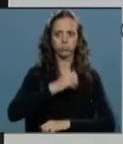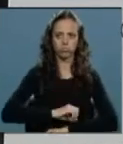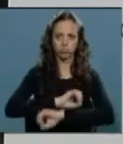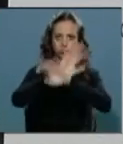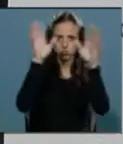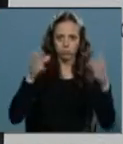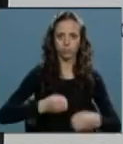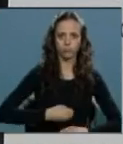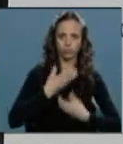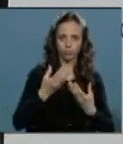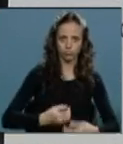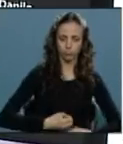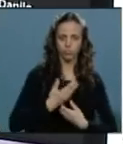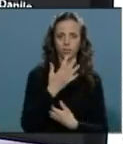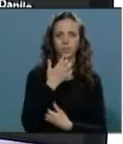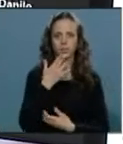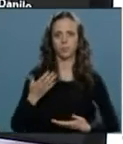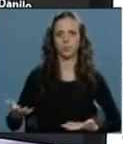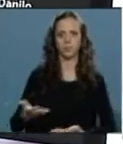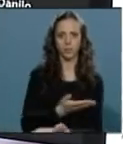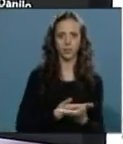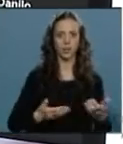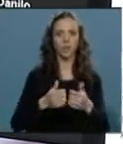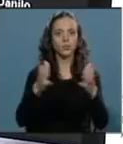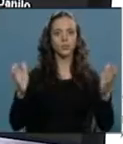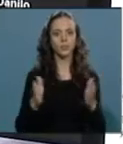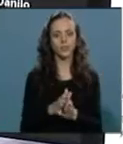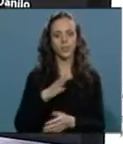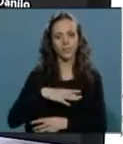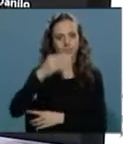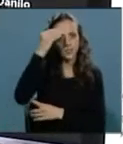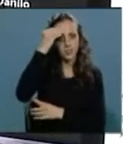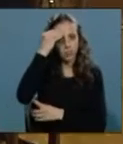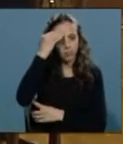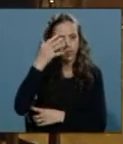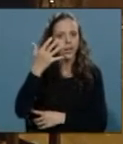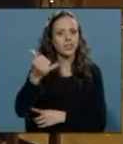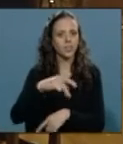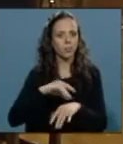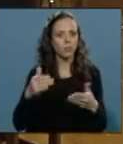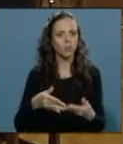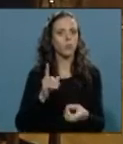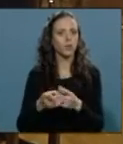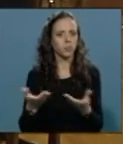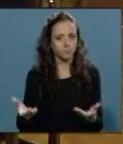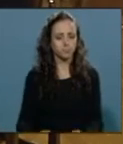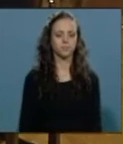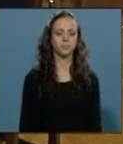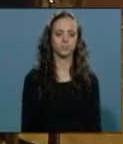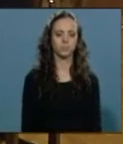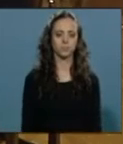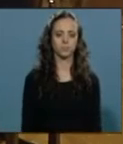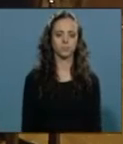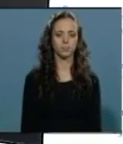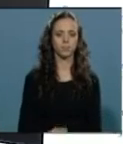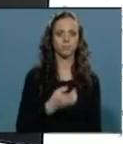esclarecimentos, desabafos e receios partilhados. Todos querem saber o que sobra depois da pandemia. Tanto nós em